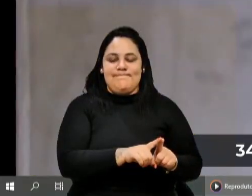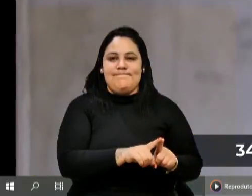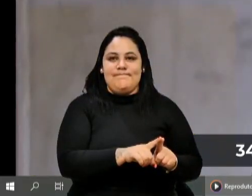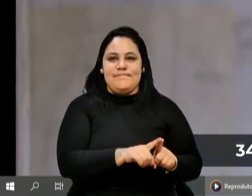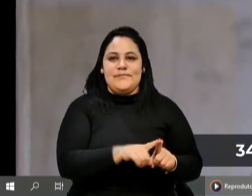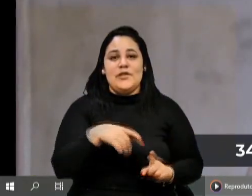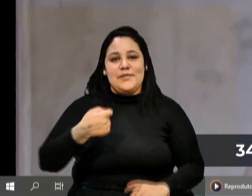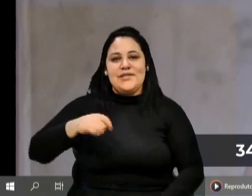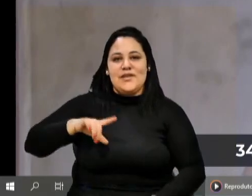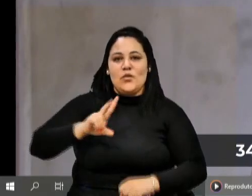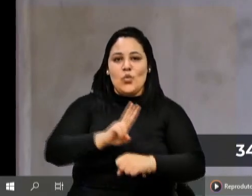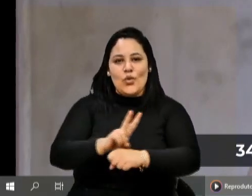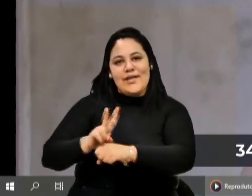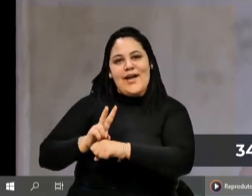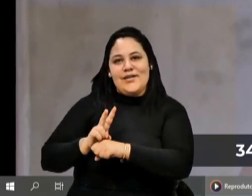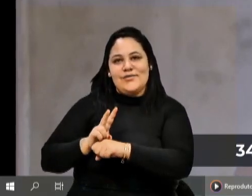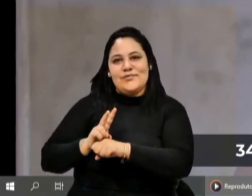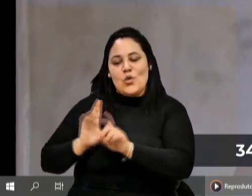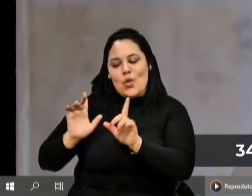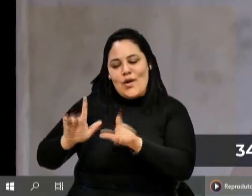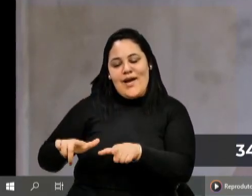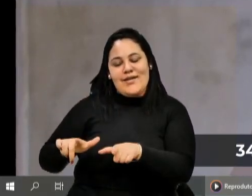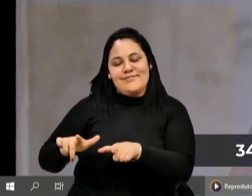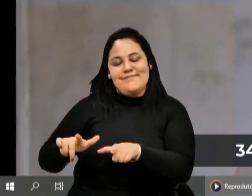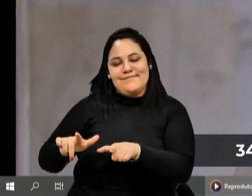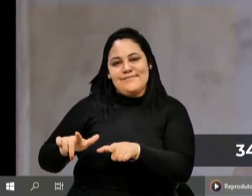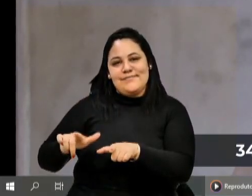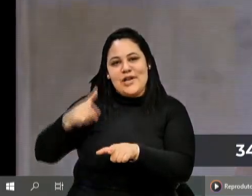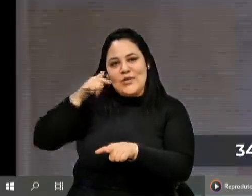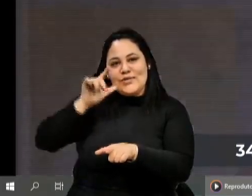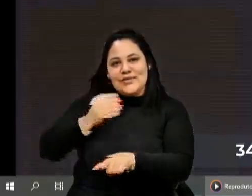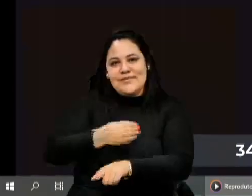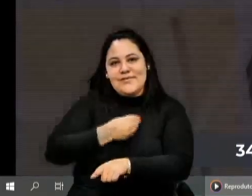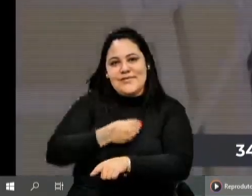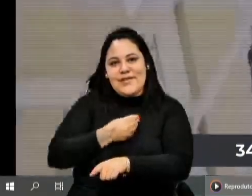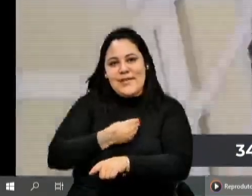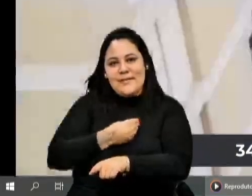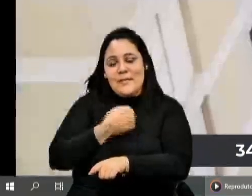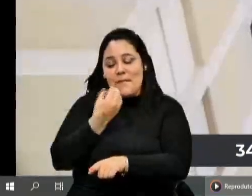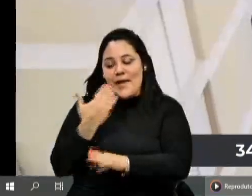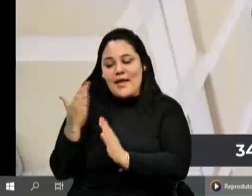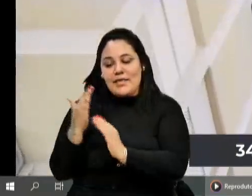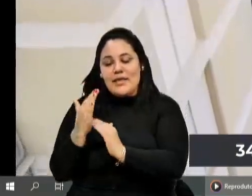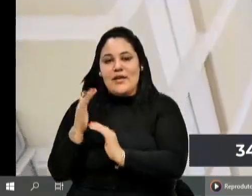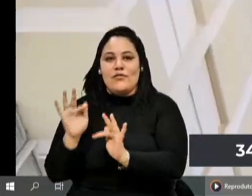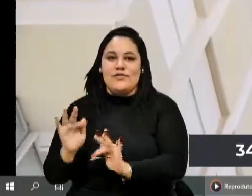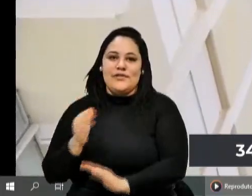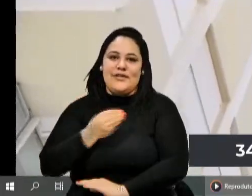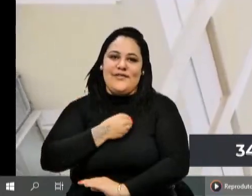que ter um abrigo para terminar a sua vida, e no local acolhedor.